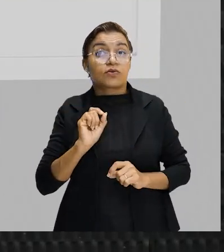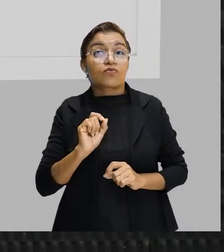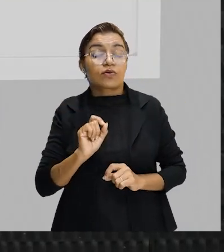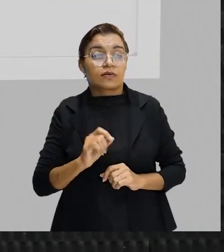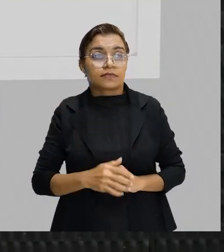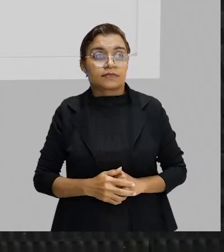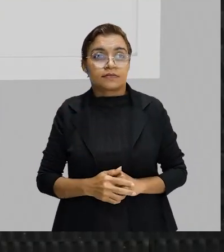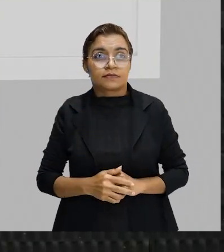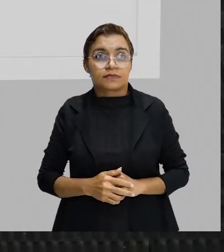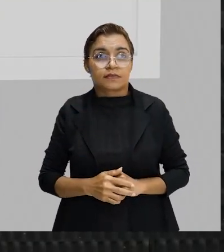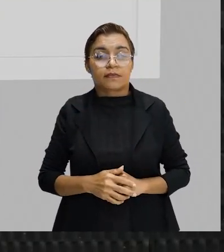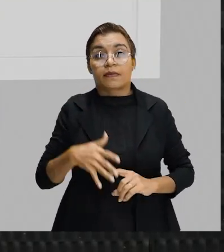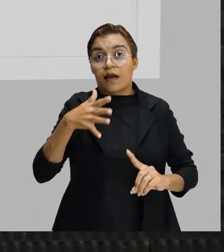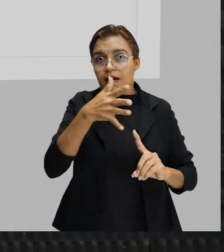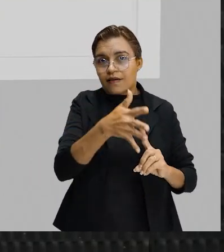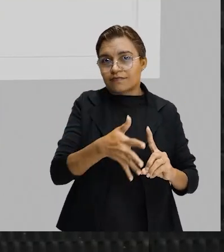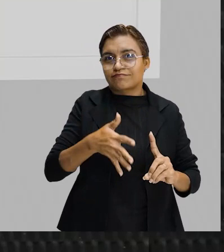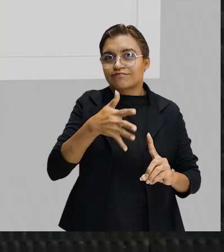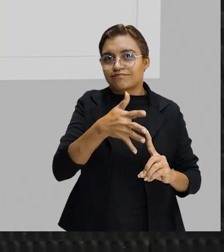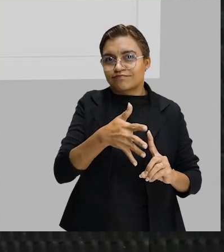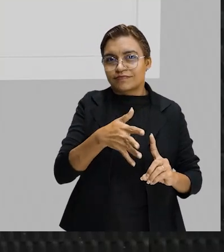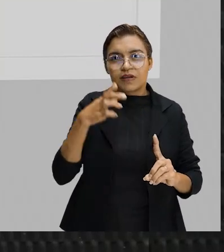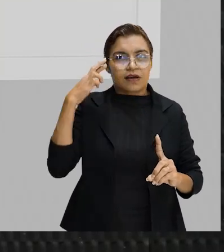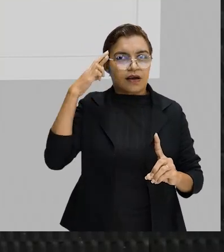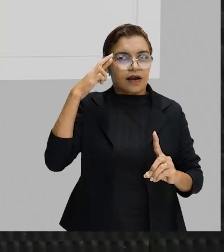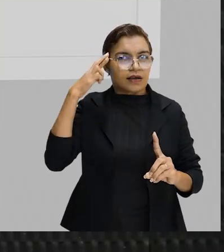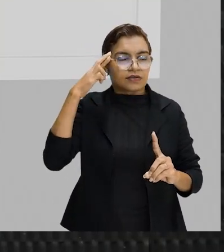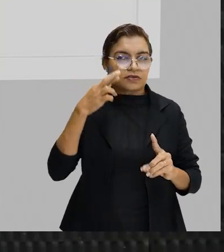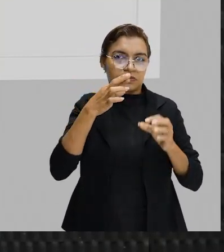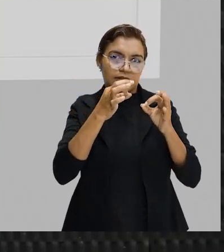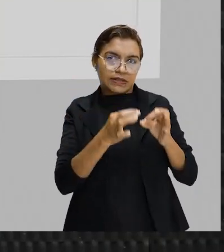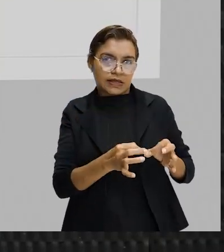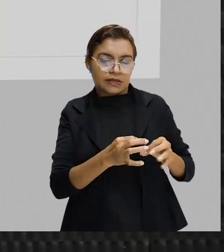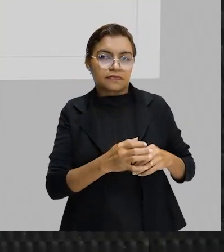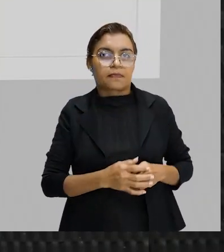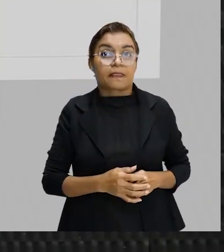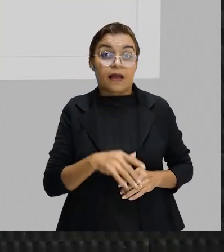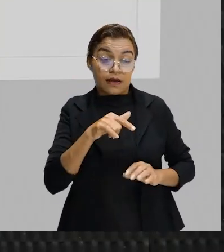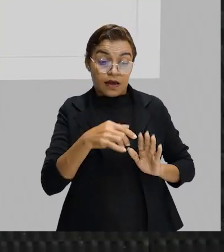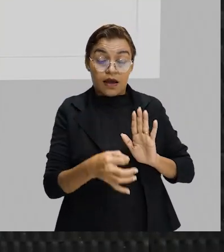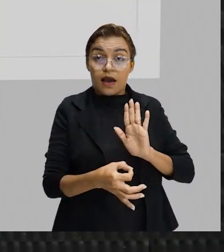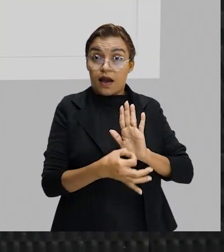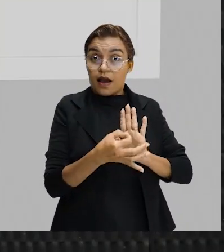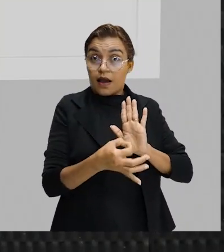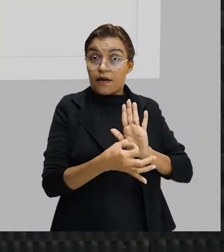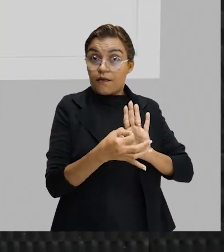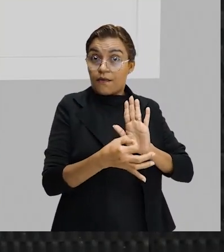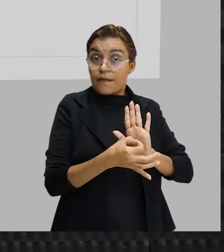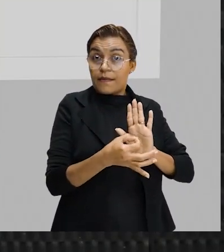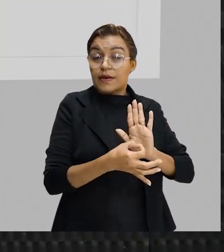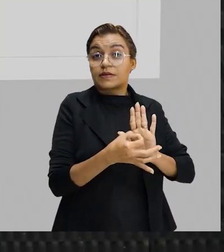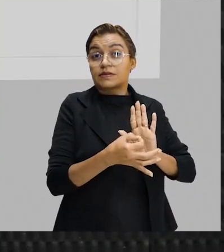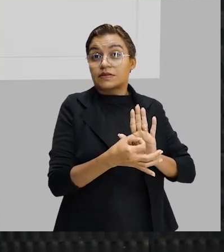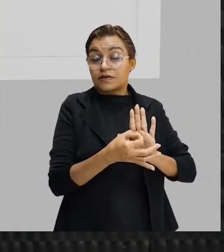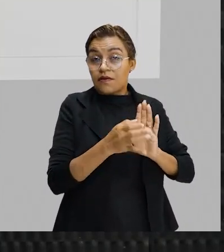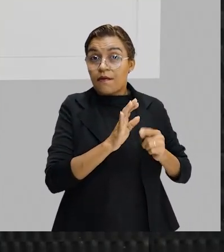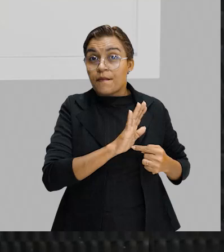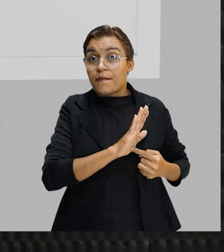mais clara a troca entre uma argumentação, uma